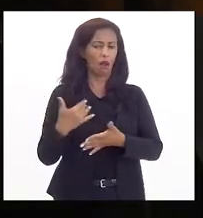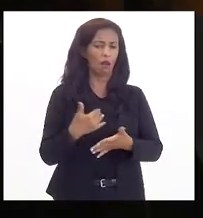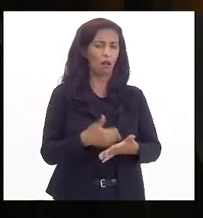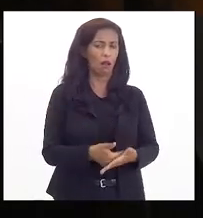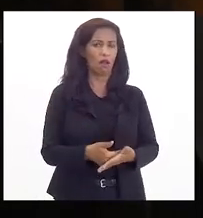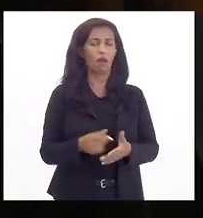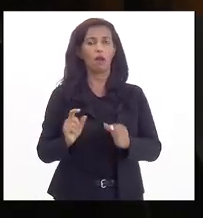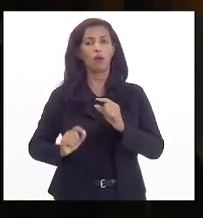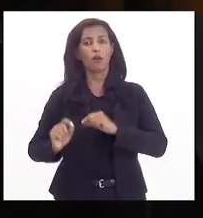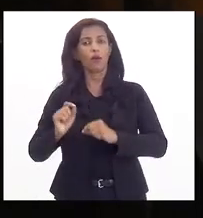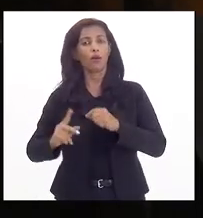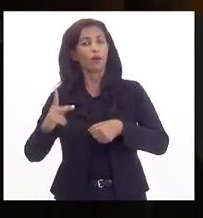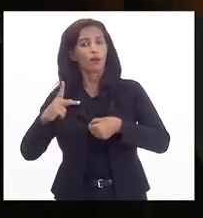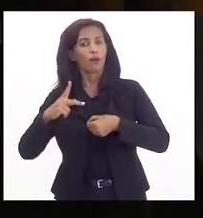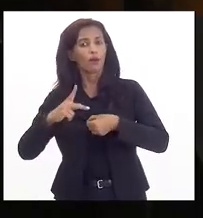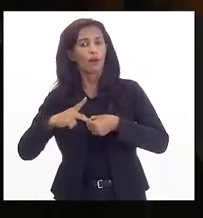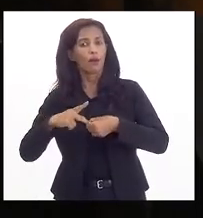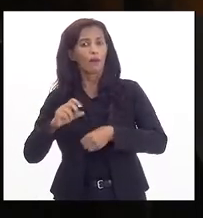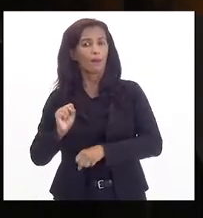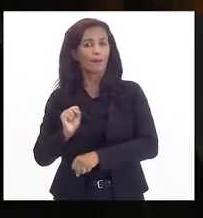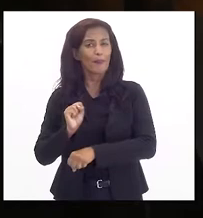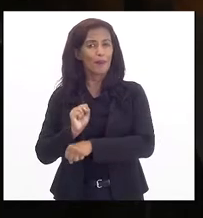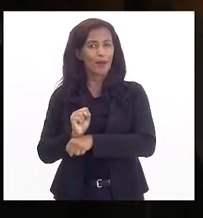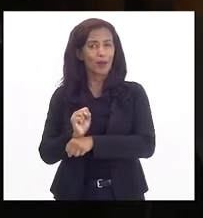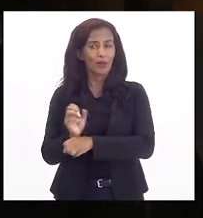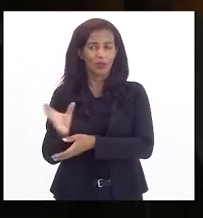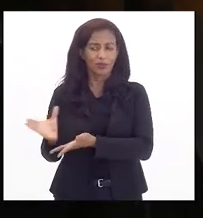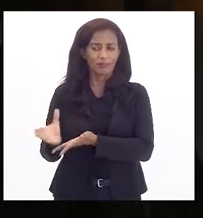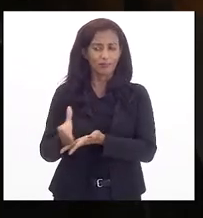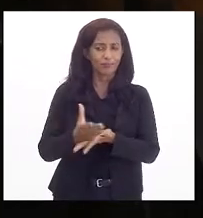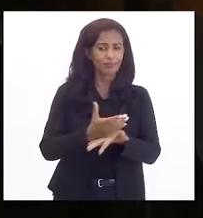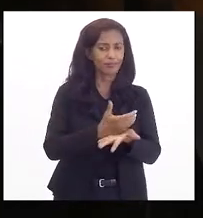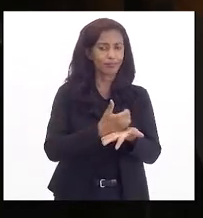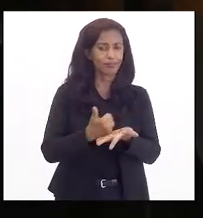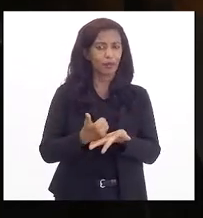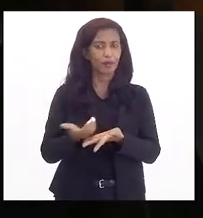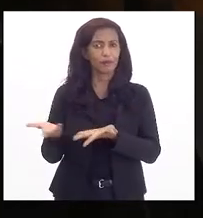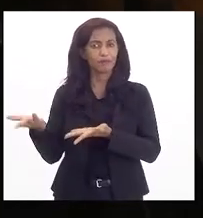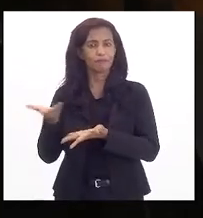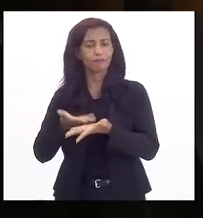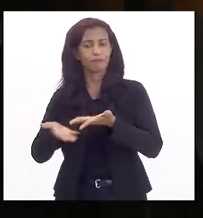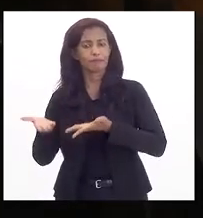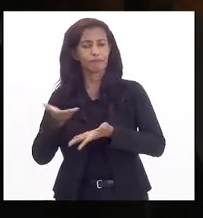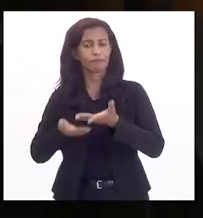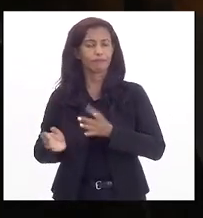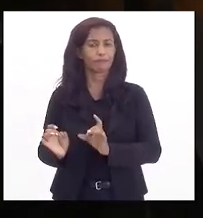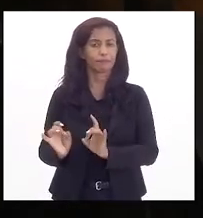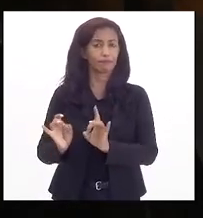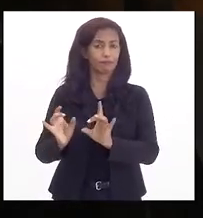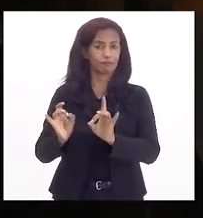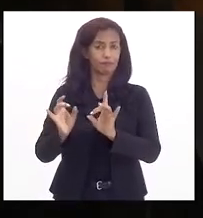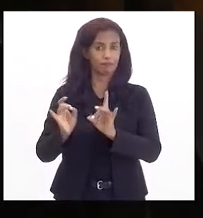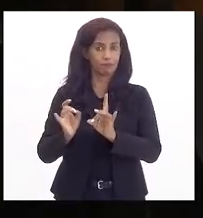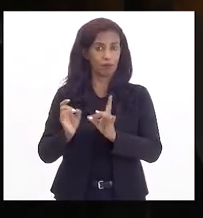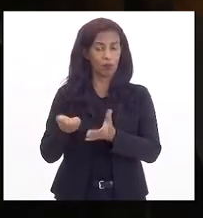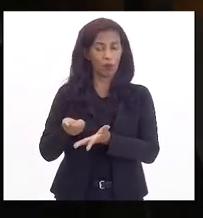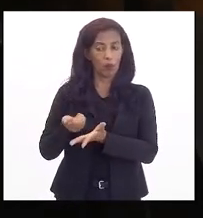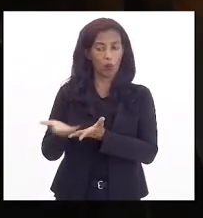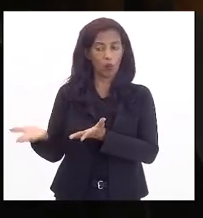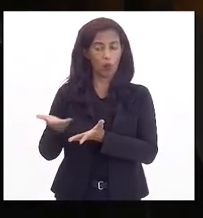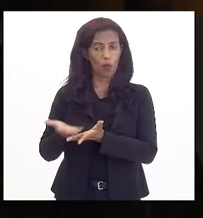a Petrobras deixou de recolher de participações especiais com